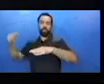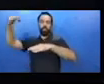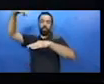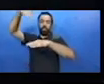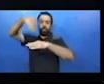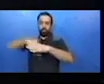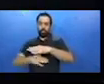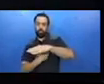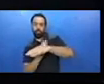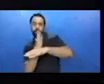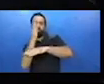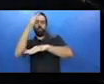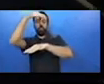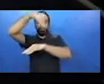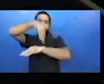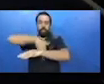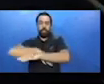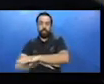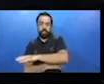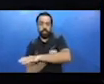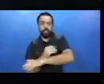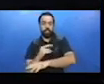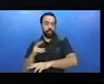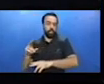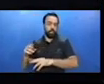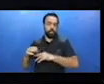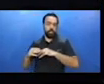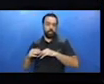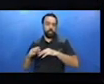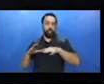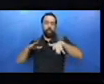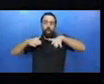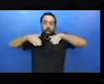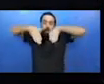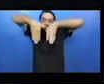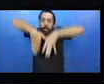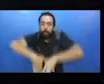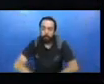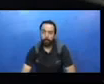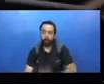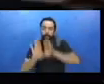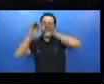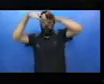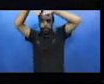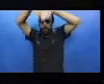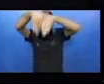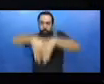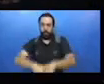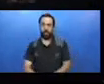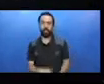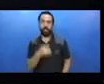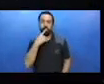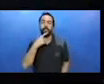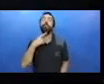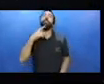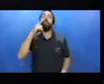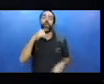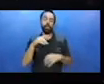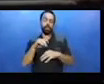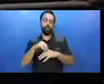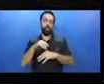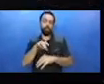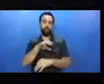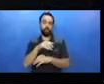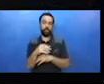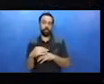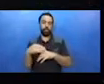água e com o movimento dos braços e das pernas ele empurra a água indo para frente e para cima para poder respirar. Então ele sobe e